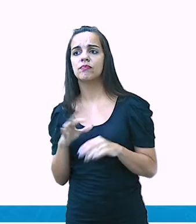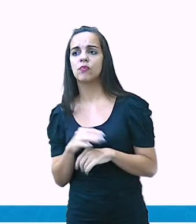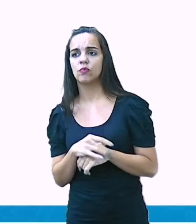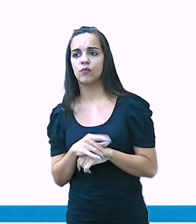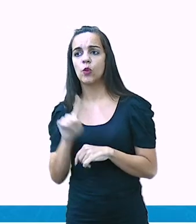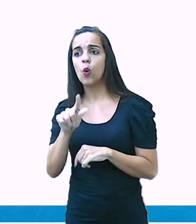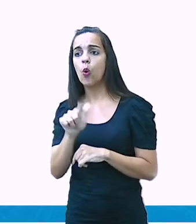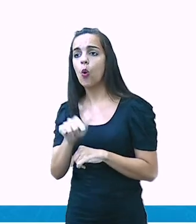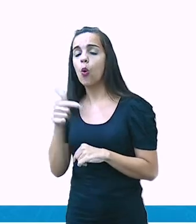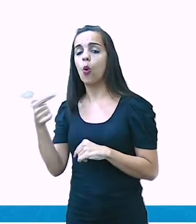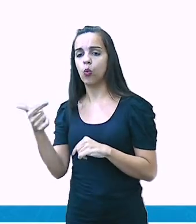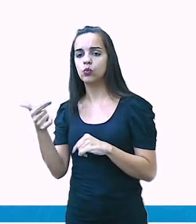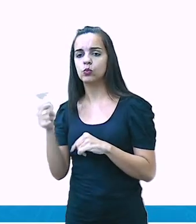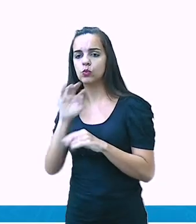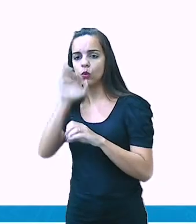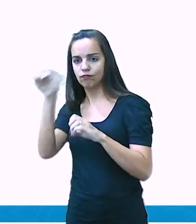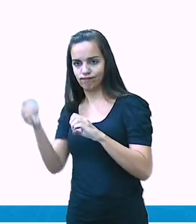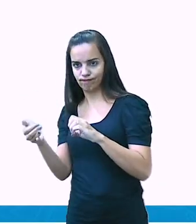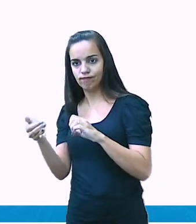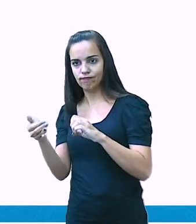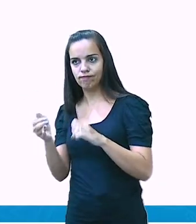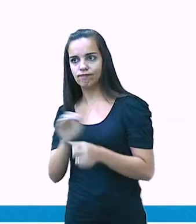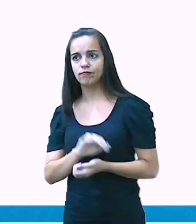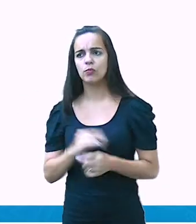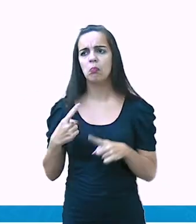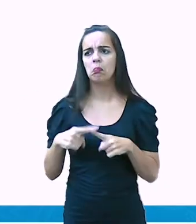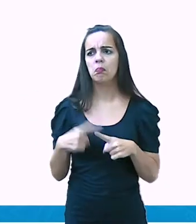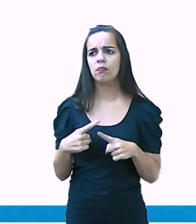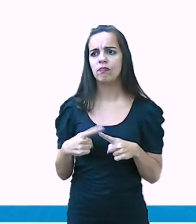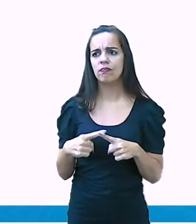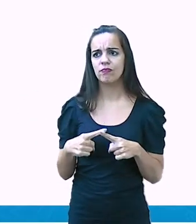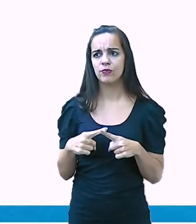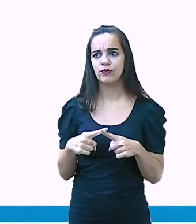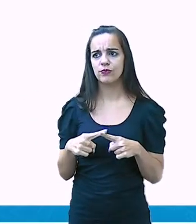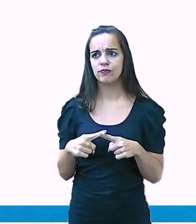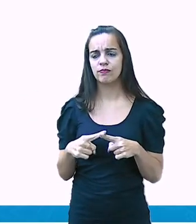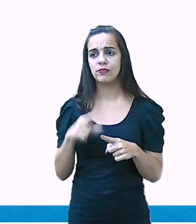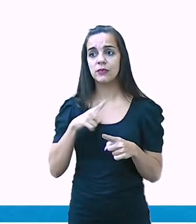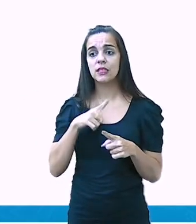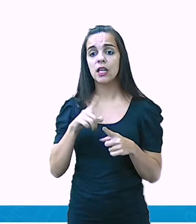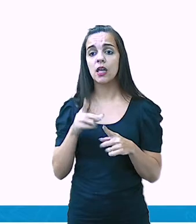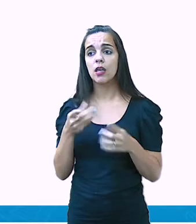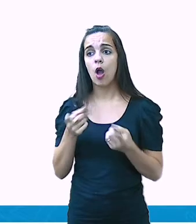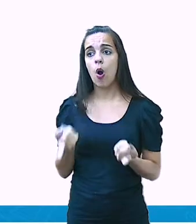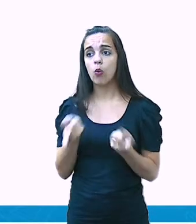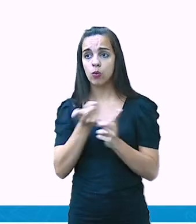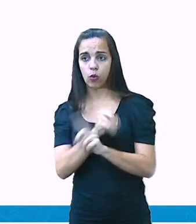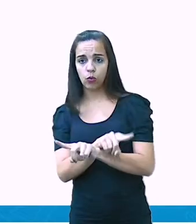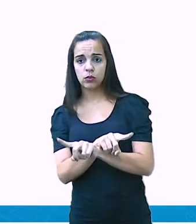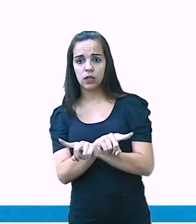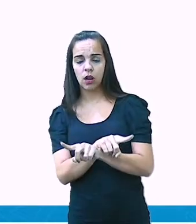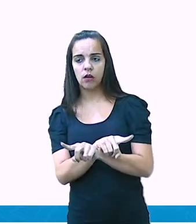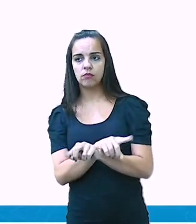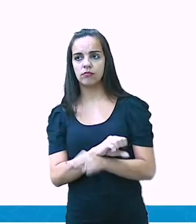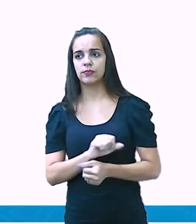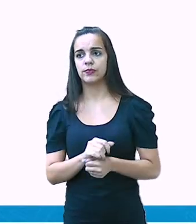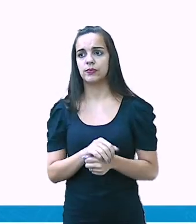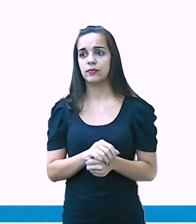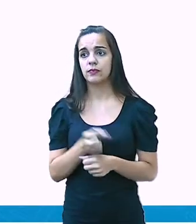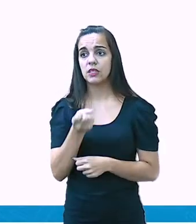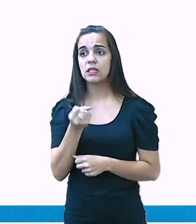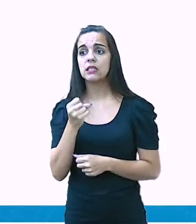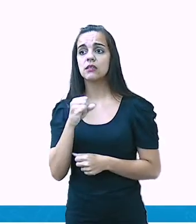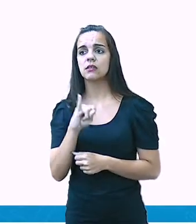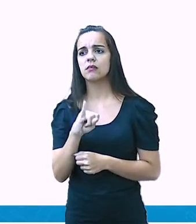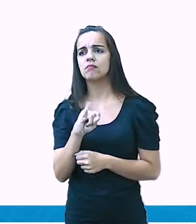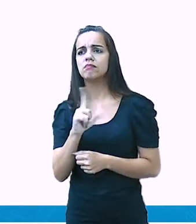ir para este nível seguinte. Porém, o contrário também pode acontecer.